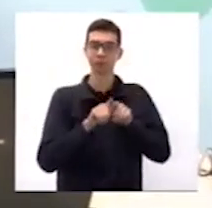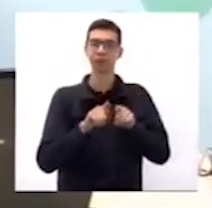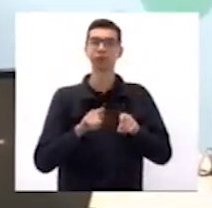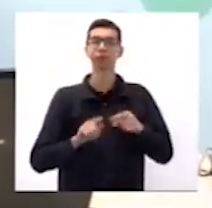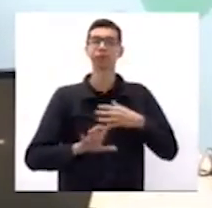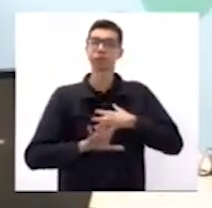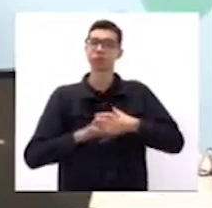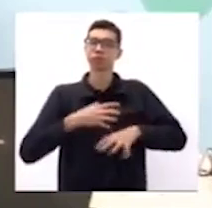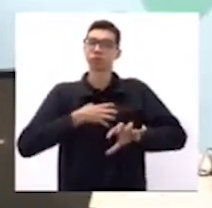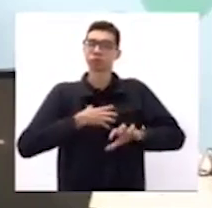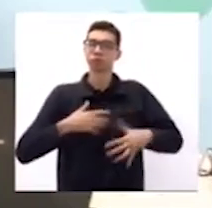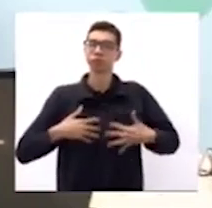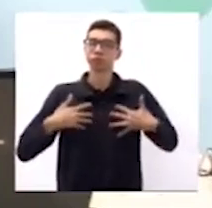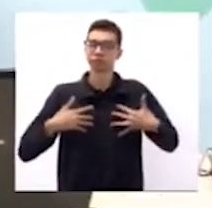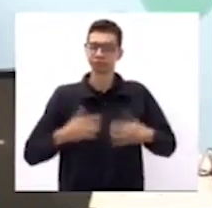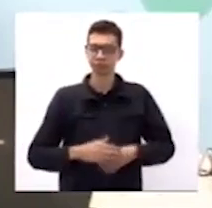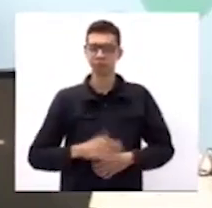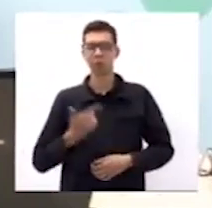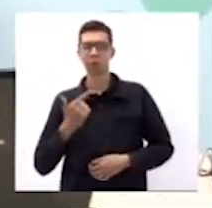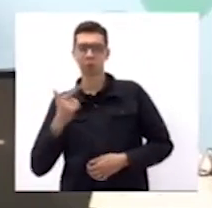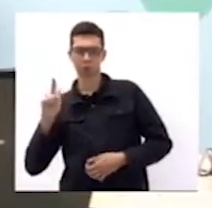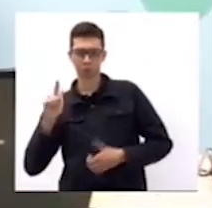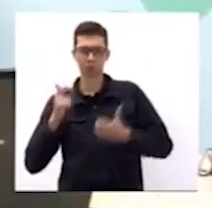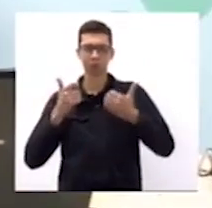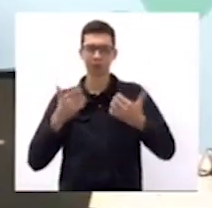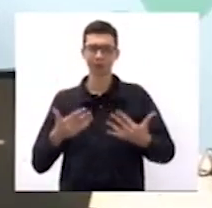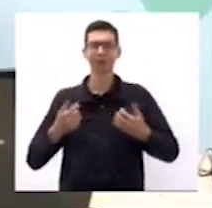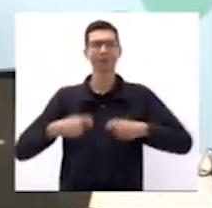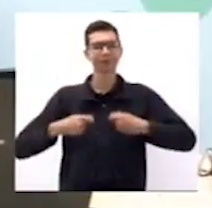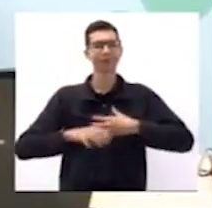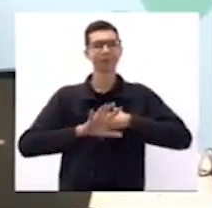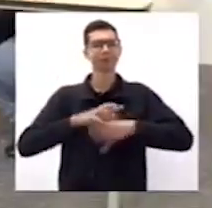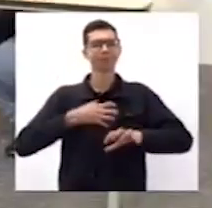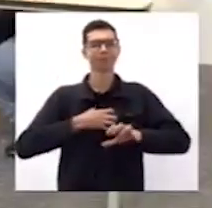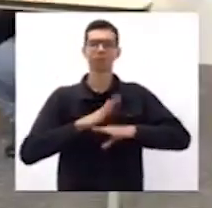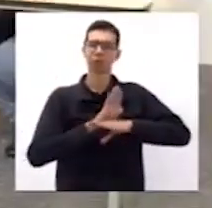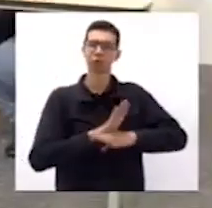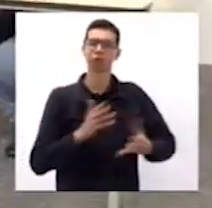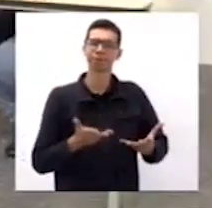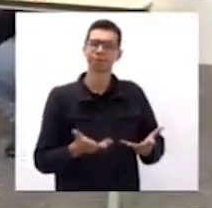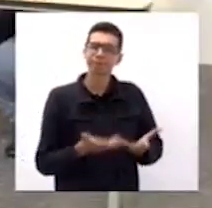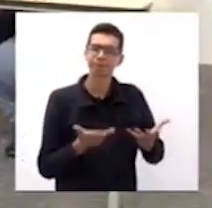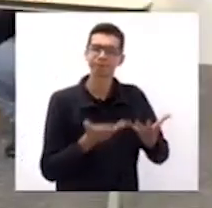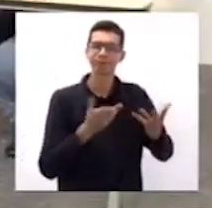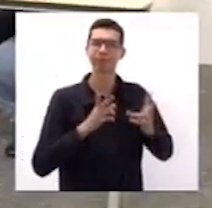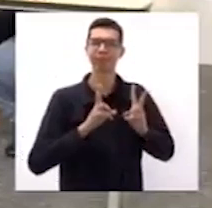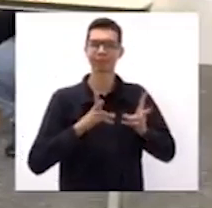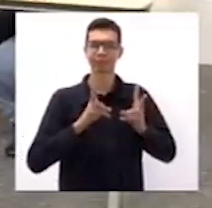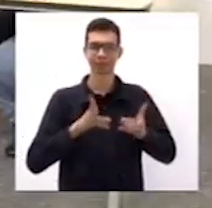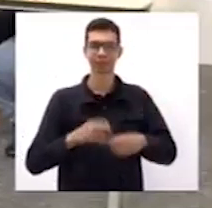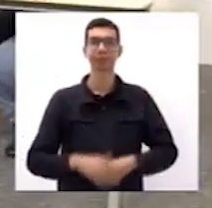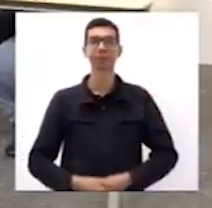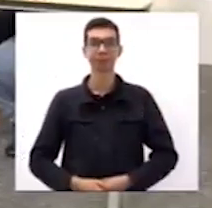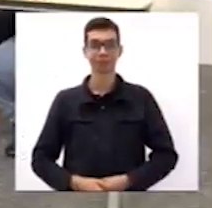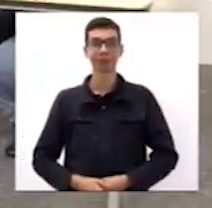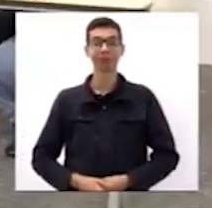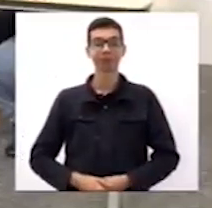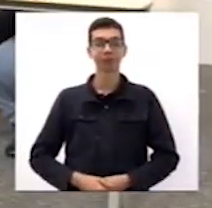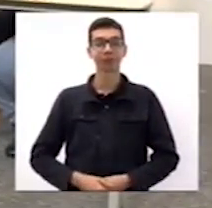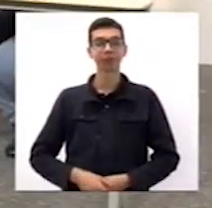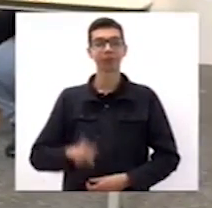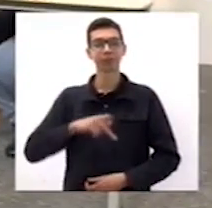Então, pelo que foi colocado aqui pelos professores, eles colocaram muitos elementos que agora, desde de